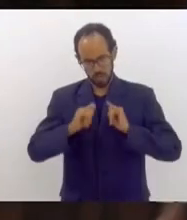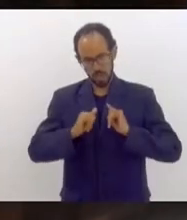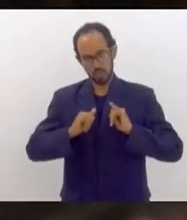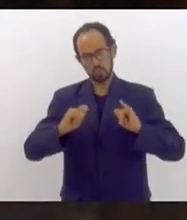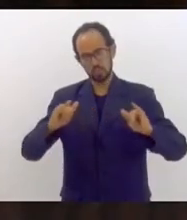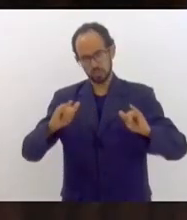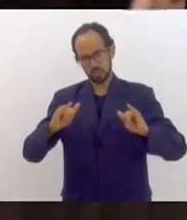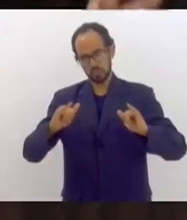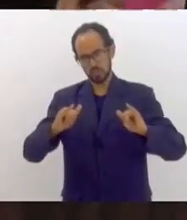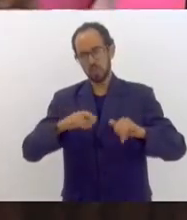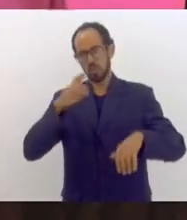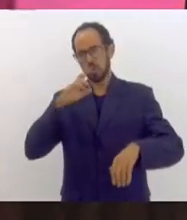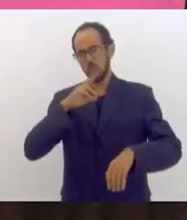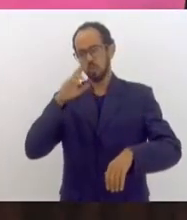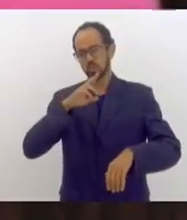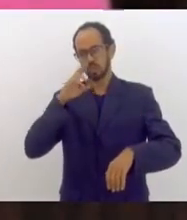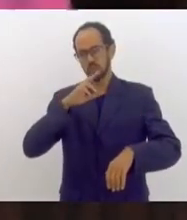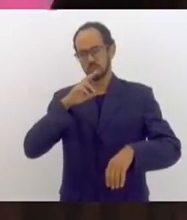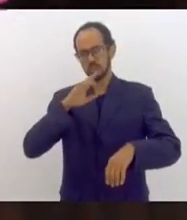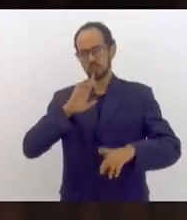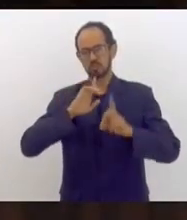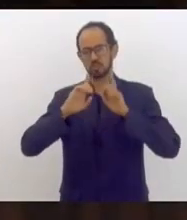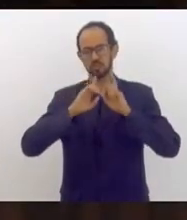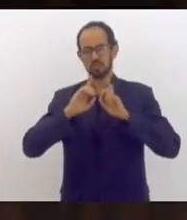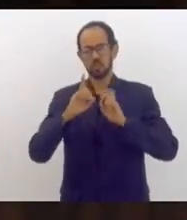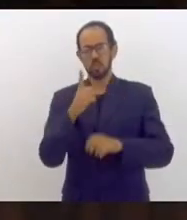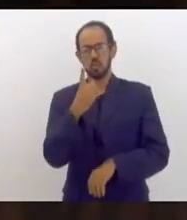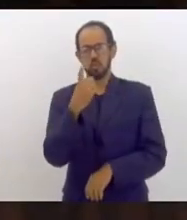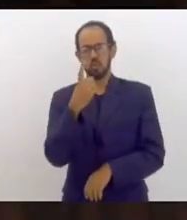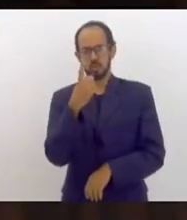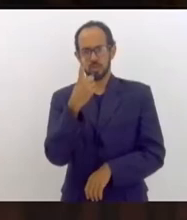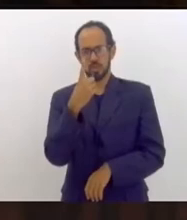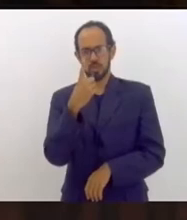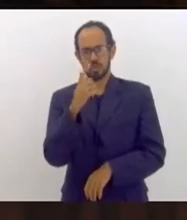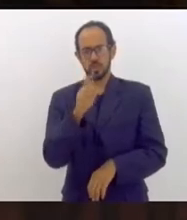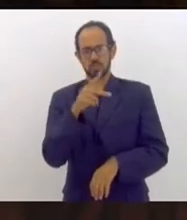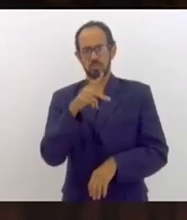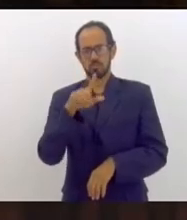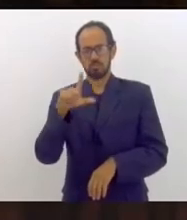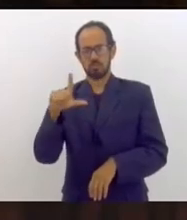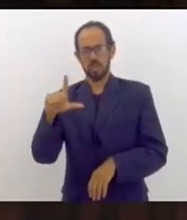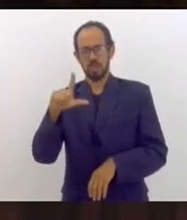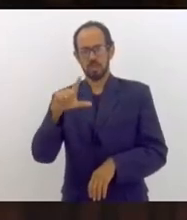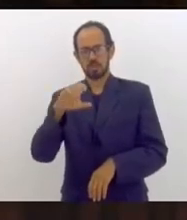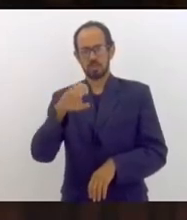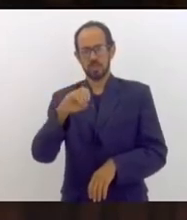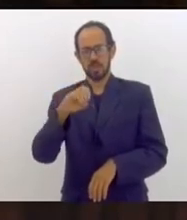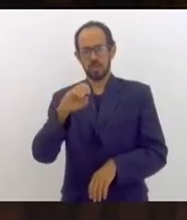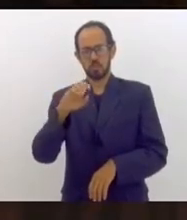Anuncio em regime de urgência. Em discussão única. Projeto de lei